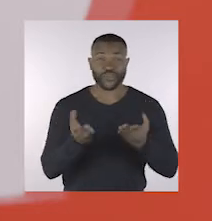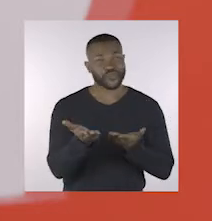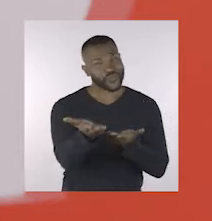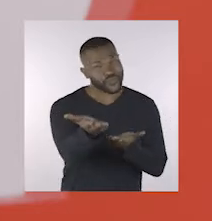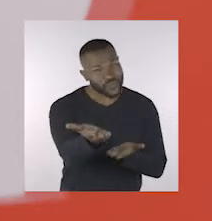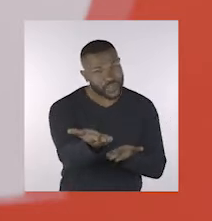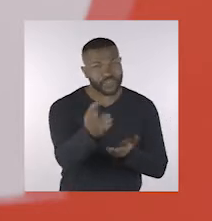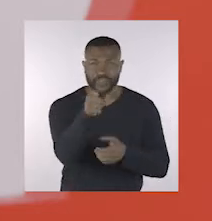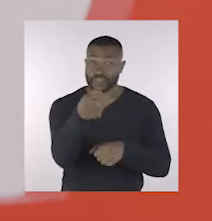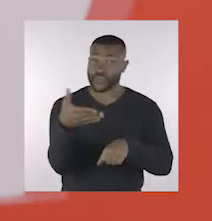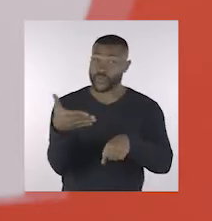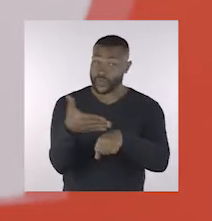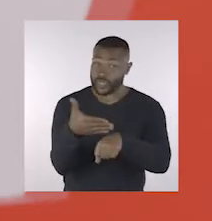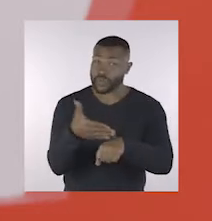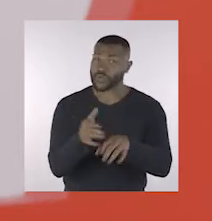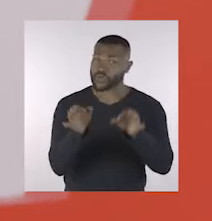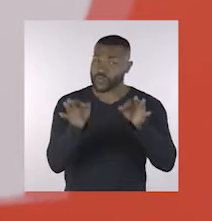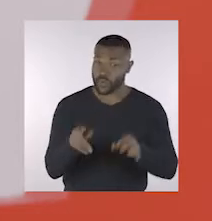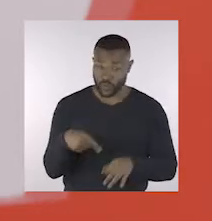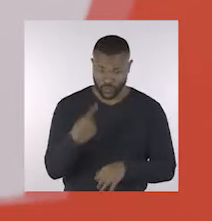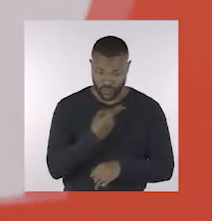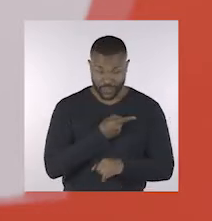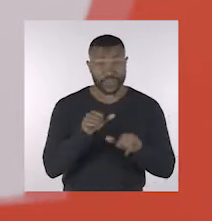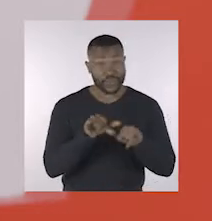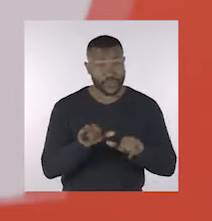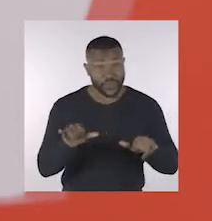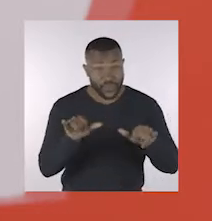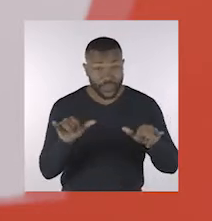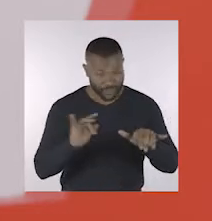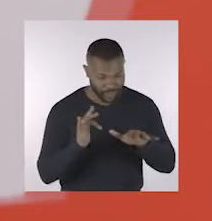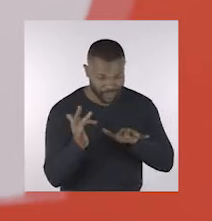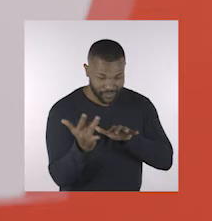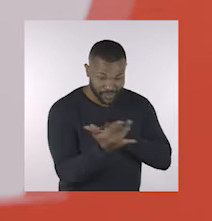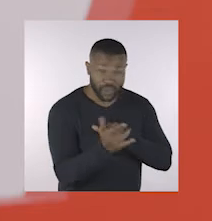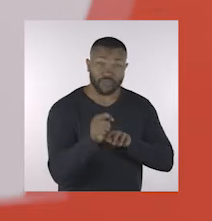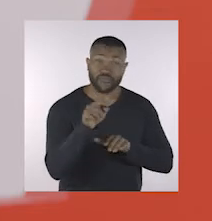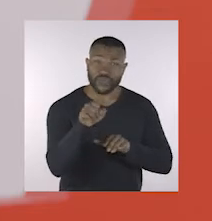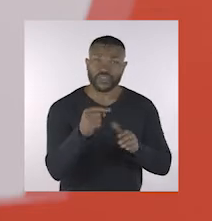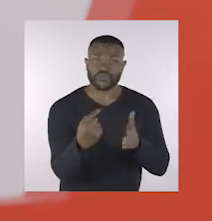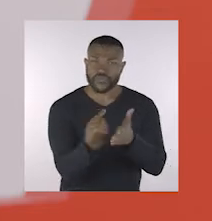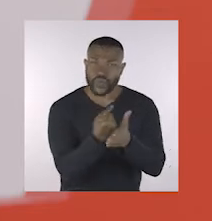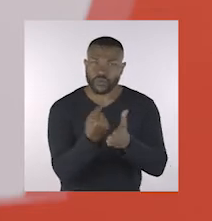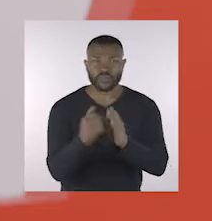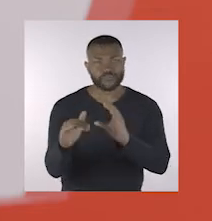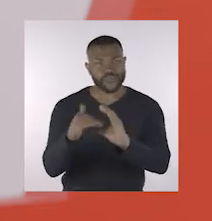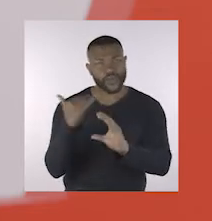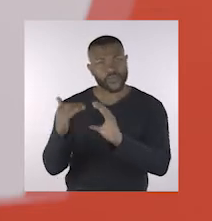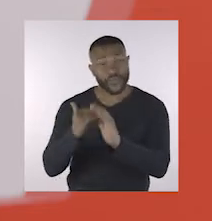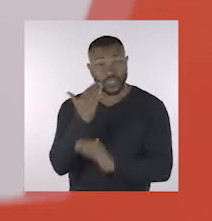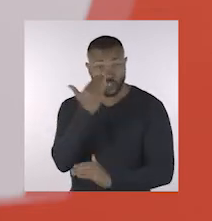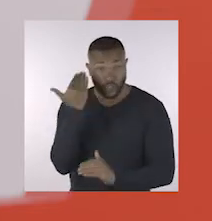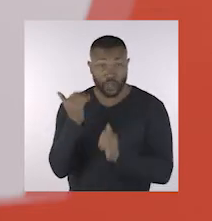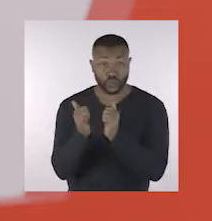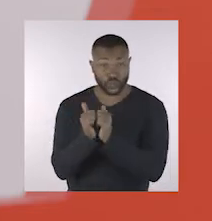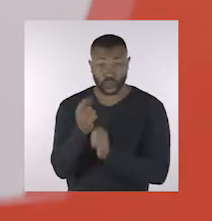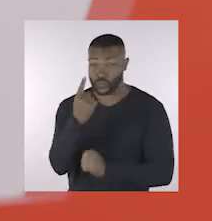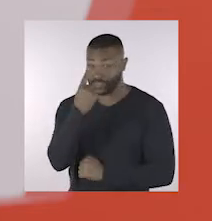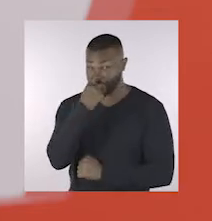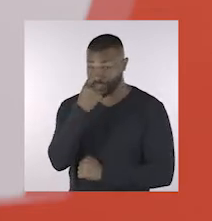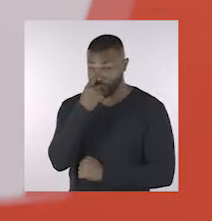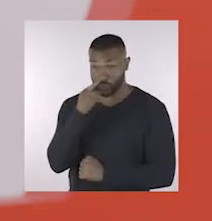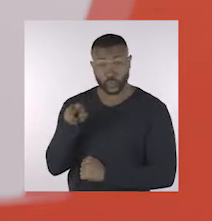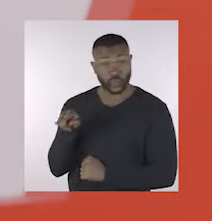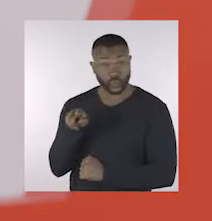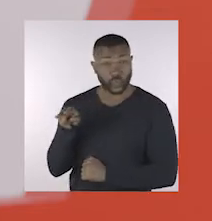é você que tem participado ativamente da nossa campanha pelas redes sociais e que nos enviou as perguntas que Gilmar iser